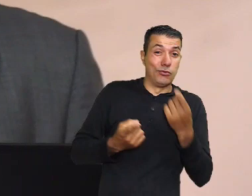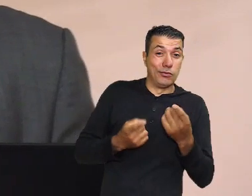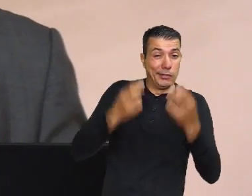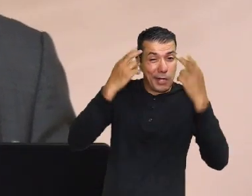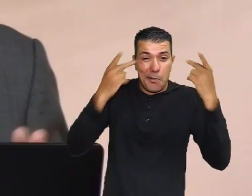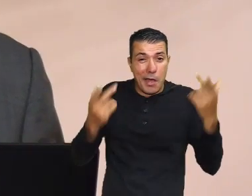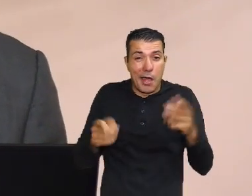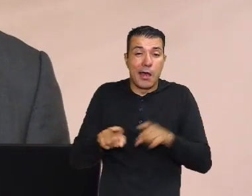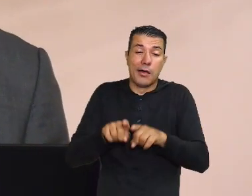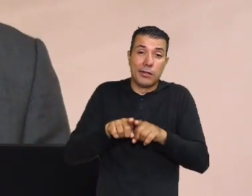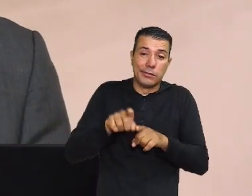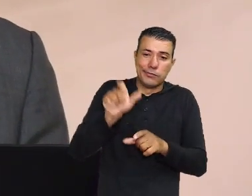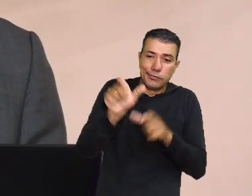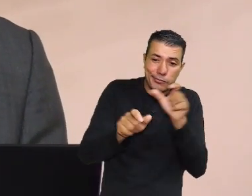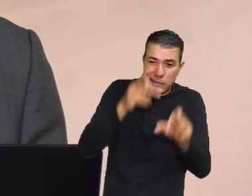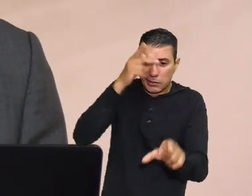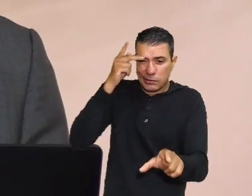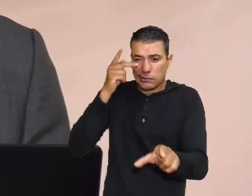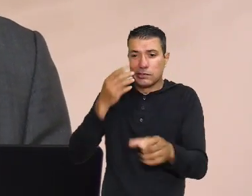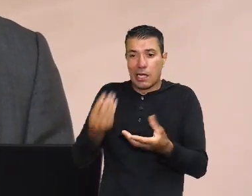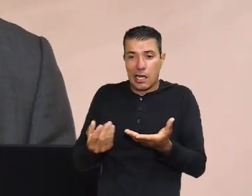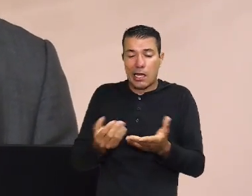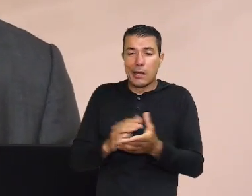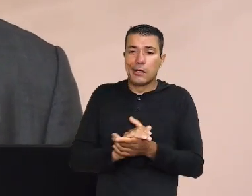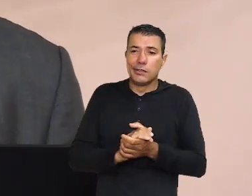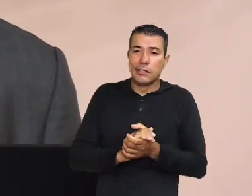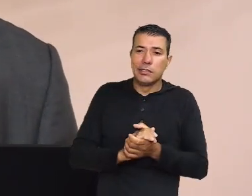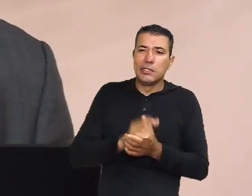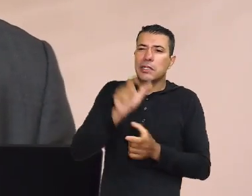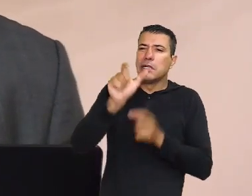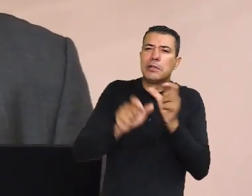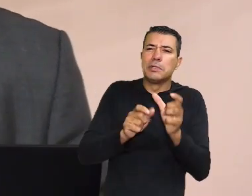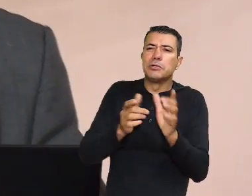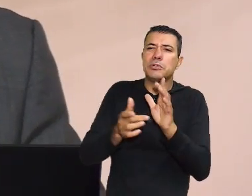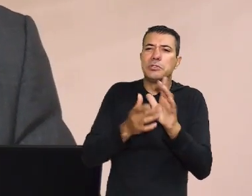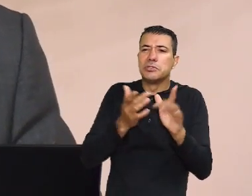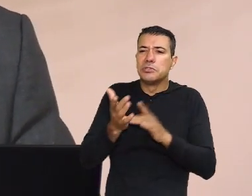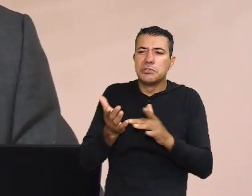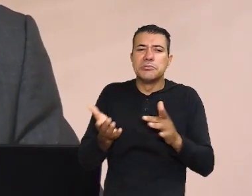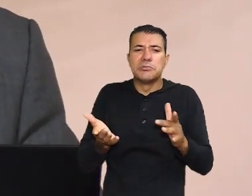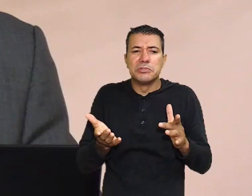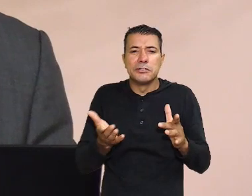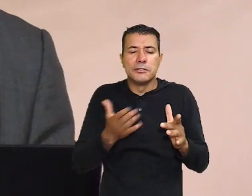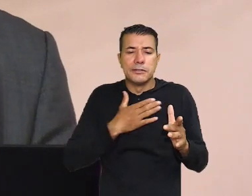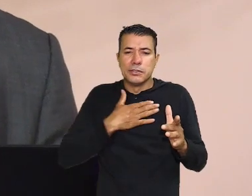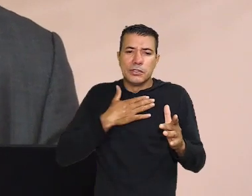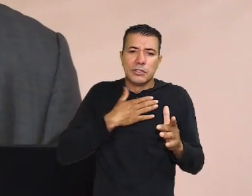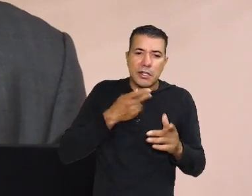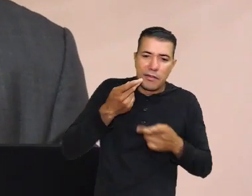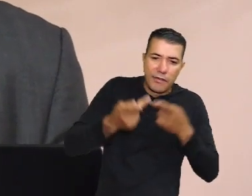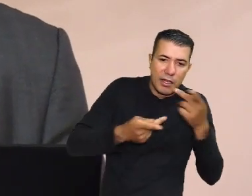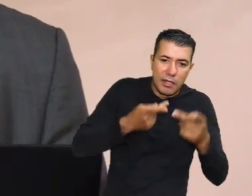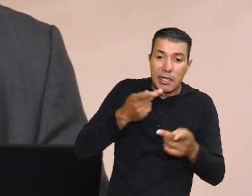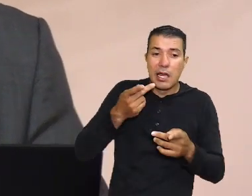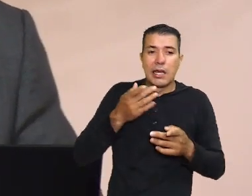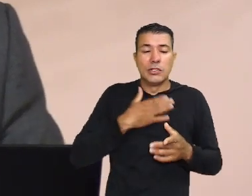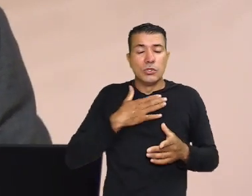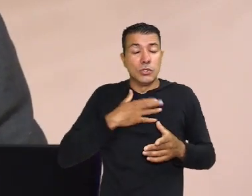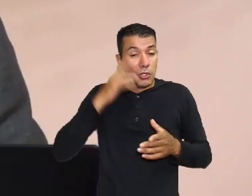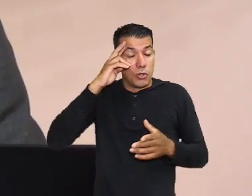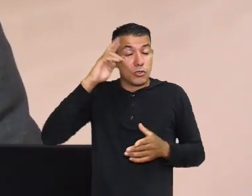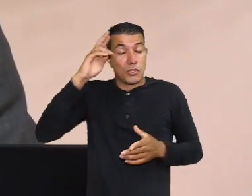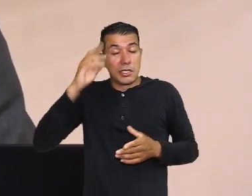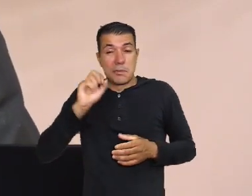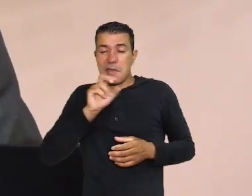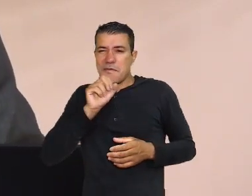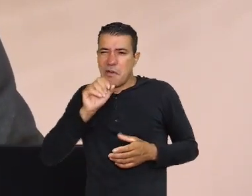normalmente as pessoas pensam assim: ah, ok, mas e aquelas pessoas que nós falamos? Outro dia uma pessoa falou: ah, eu sonhei com a minha